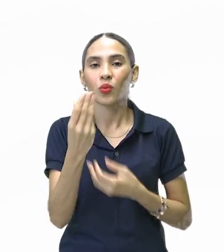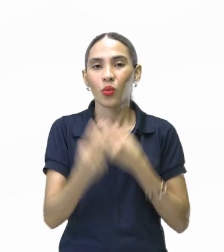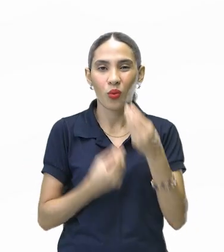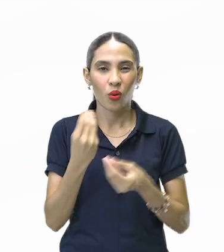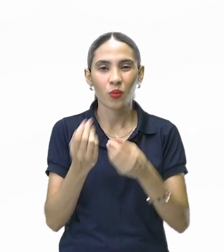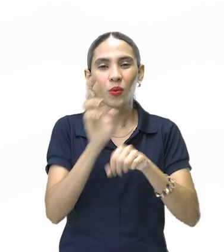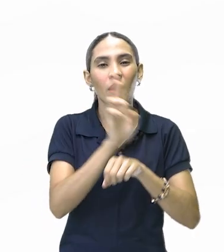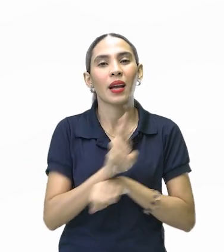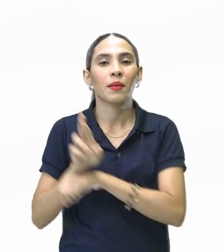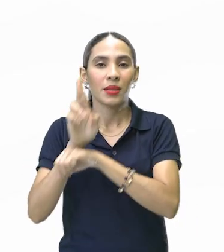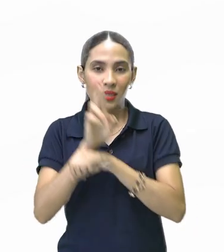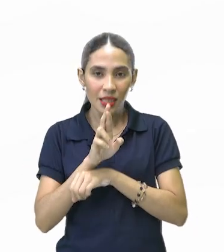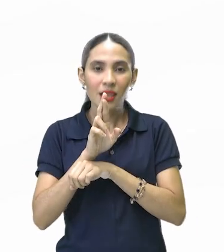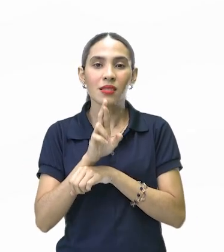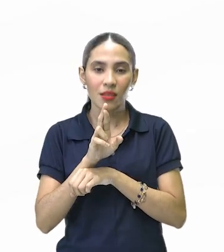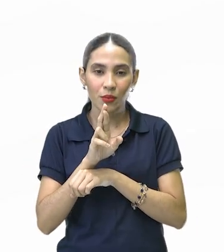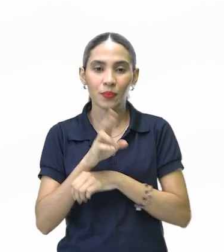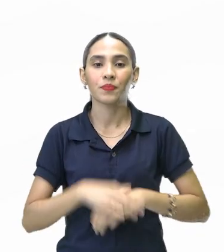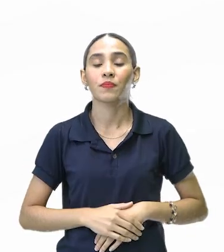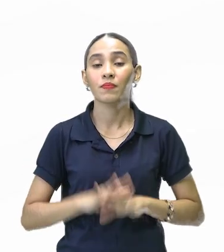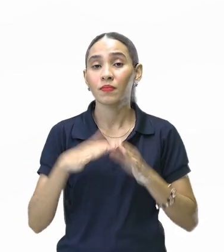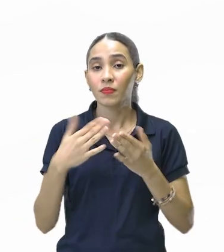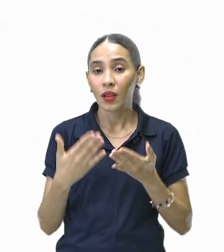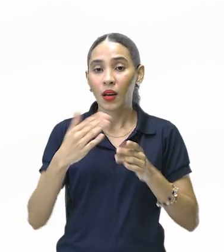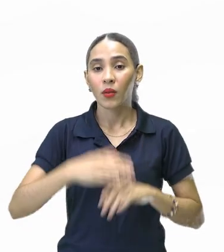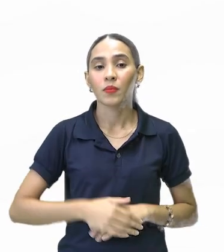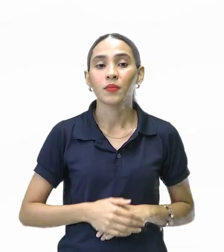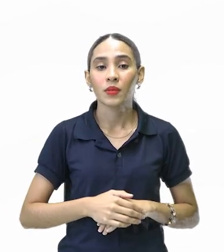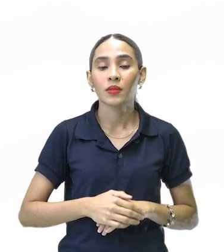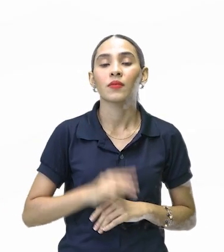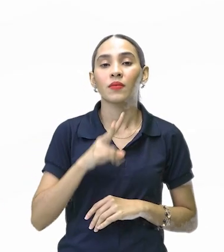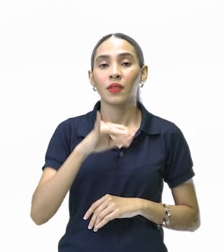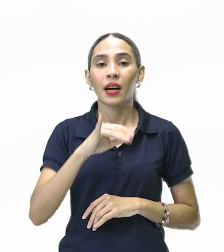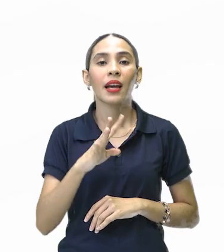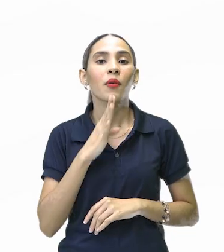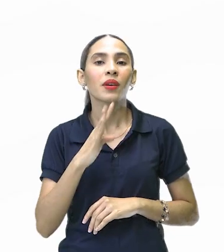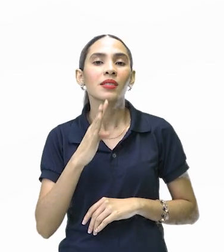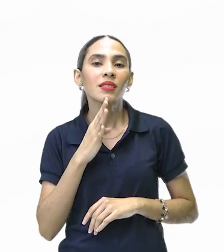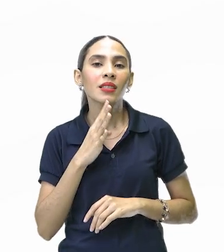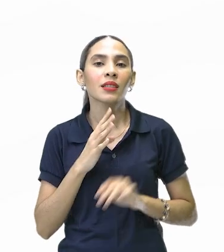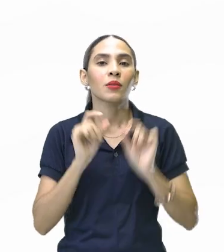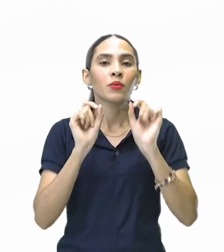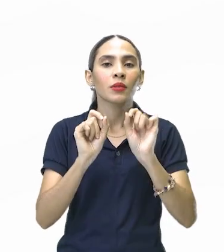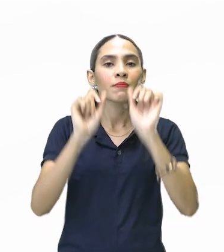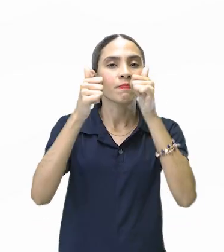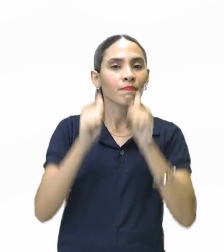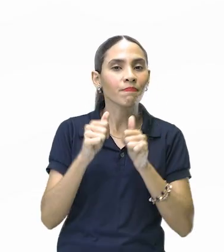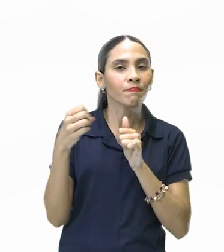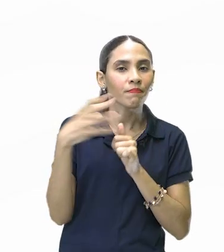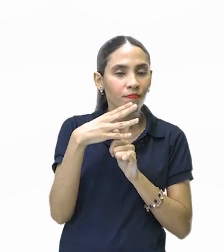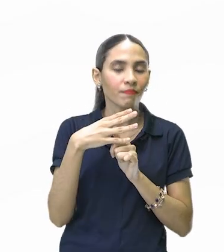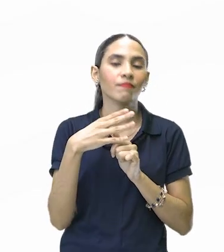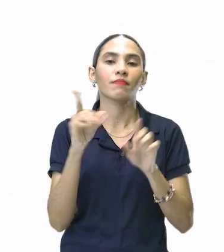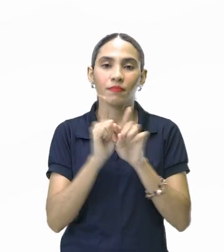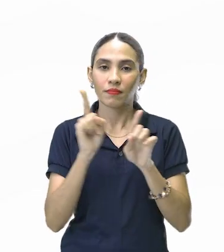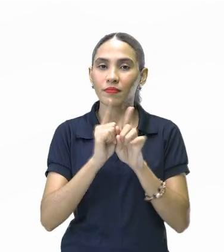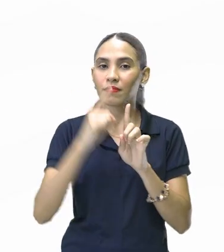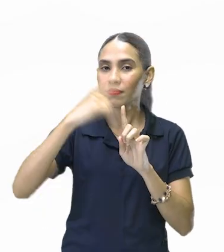de uma representação. Por sua vez, ela vai ser ali uma nova forma, né? Vai